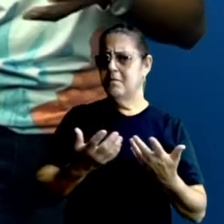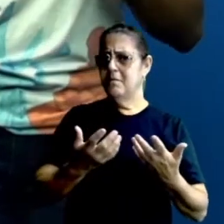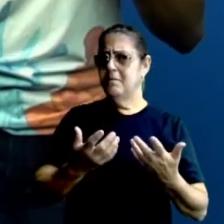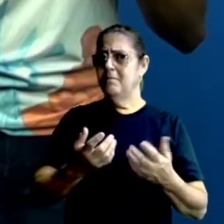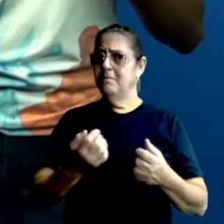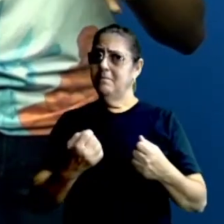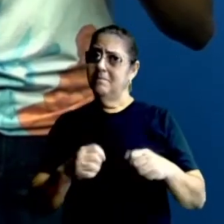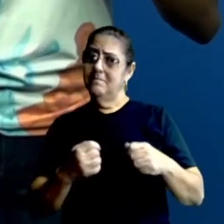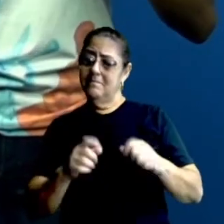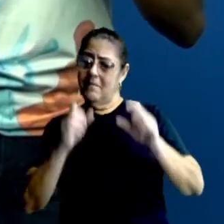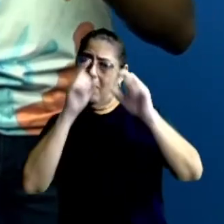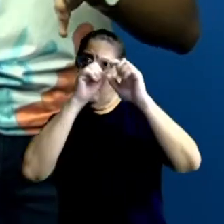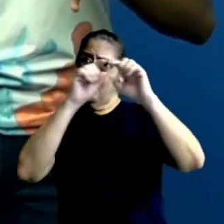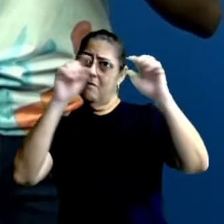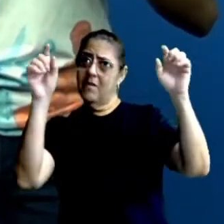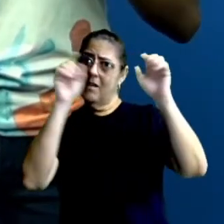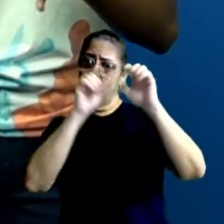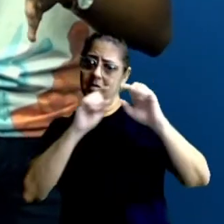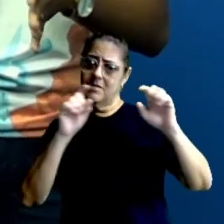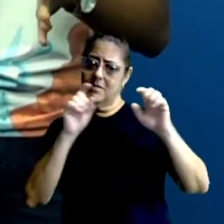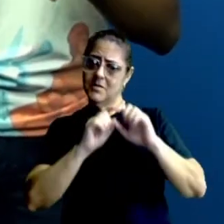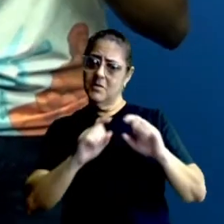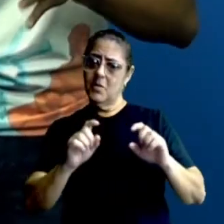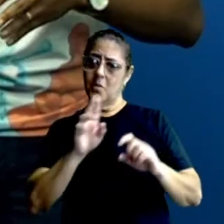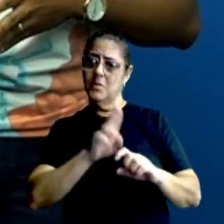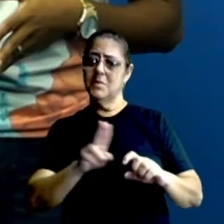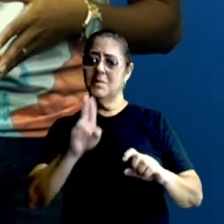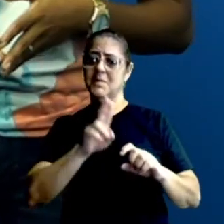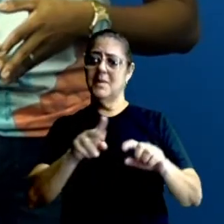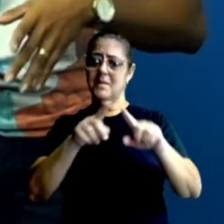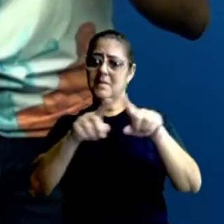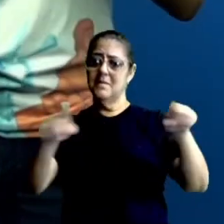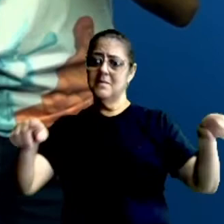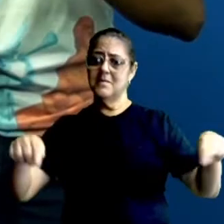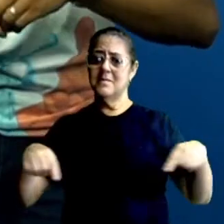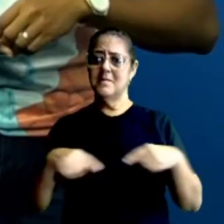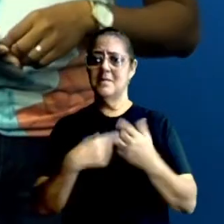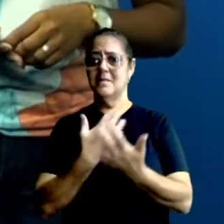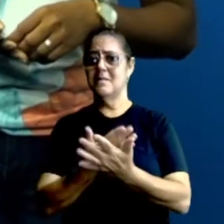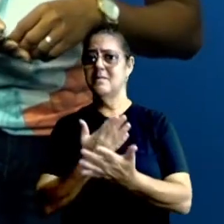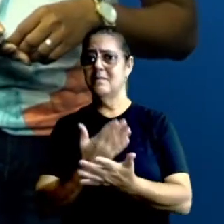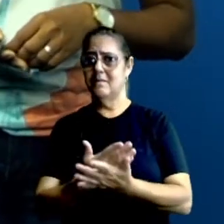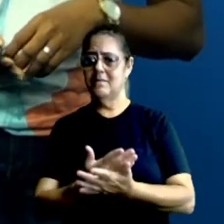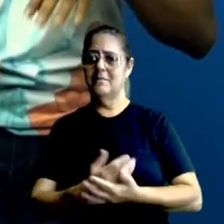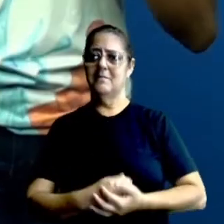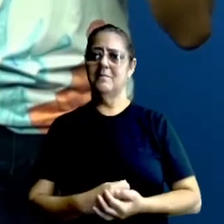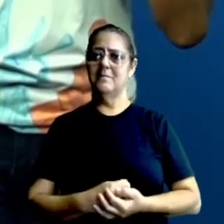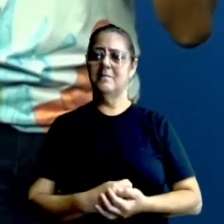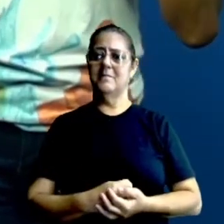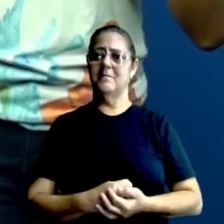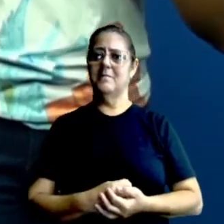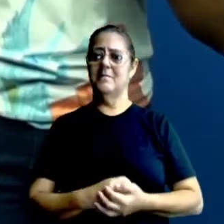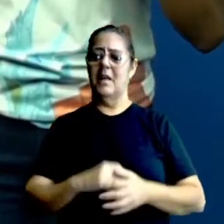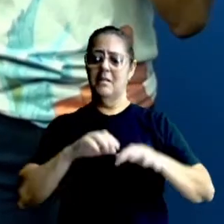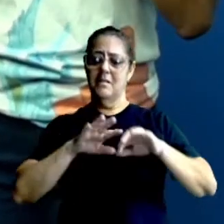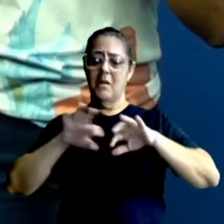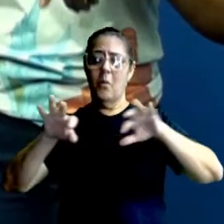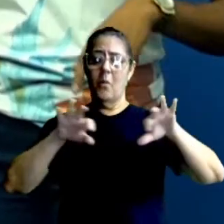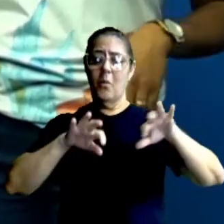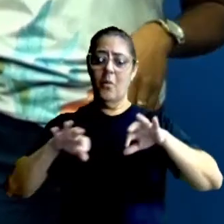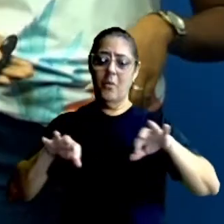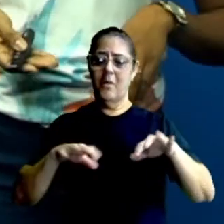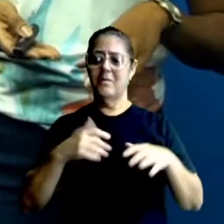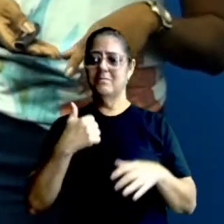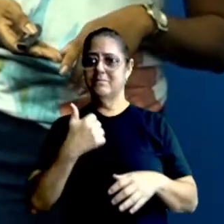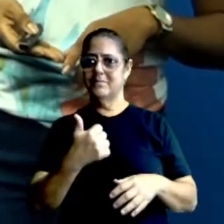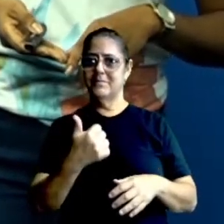no momento das frases utilizadas na classe na sala de aula vamos saber quais são separei algumas